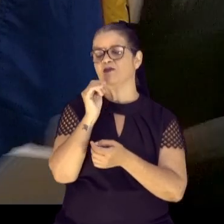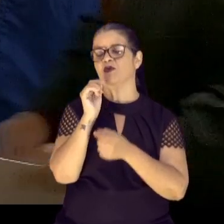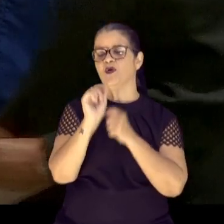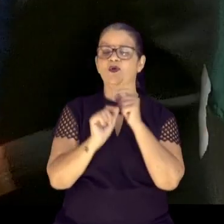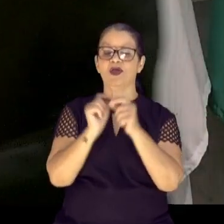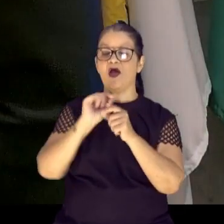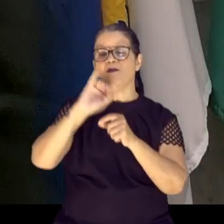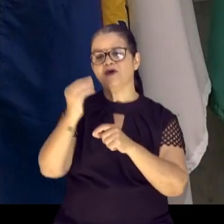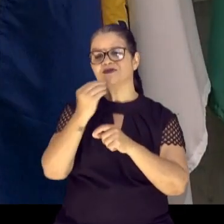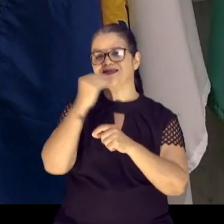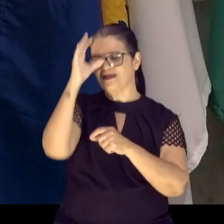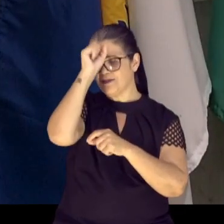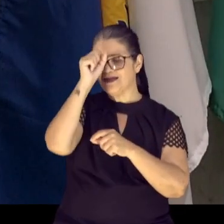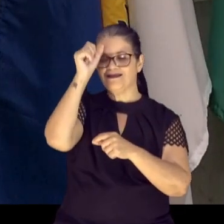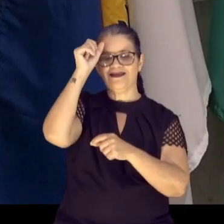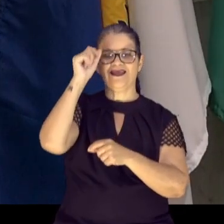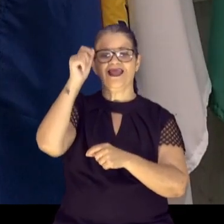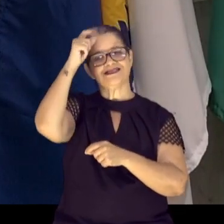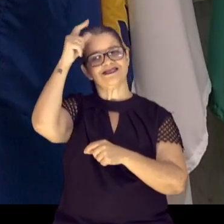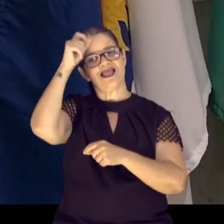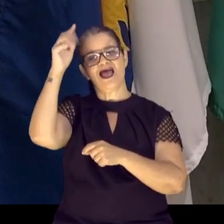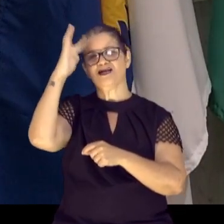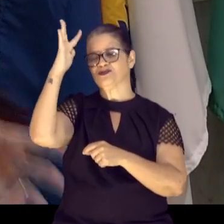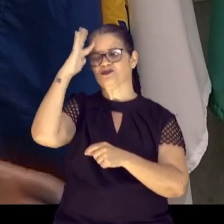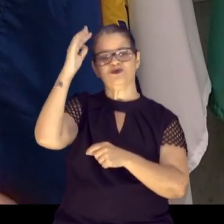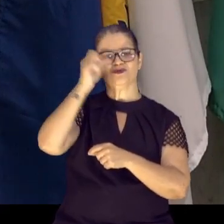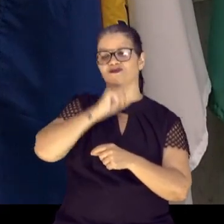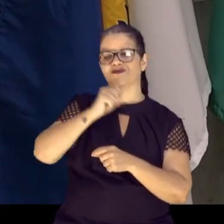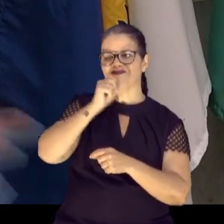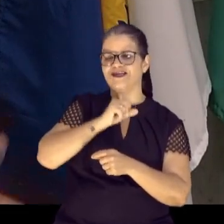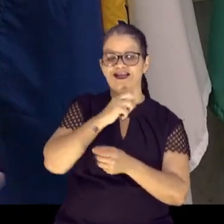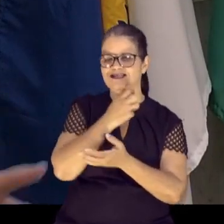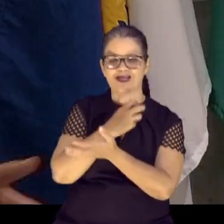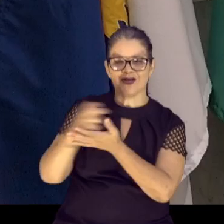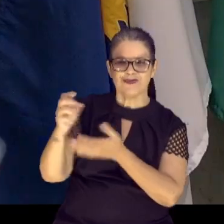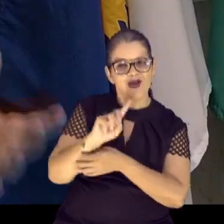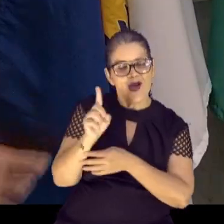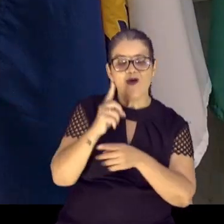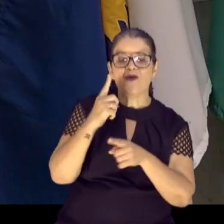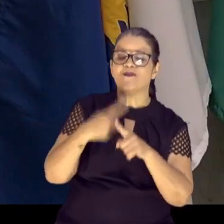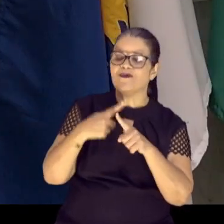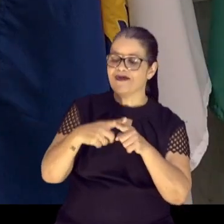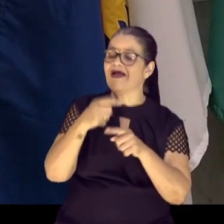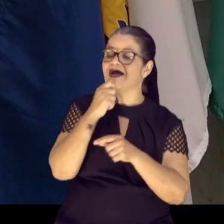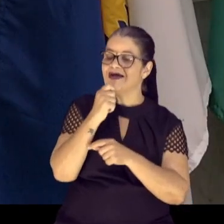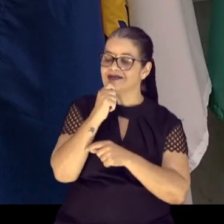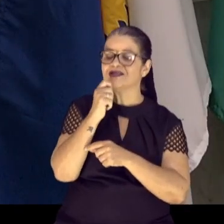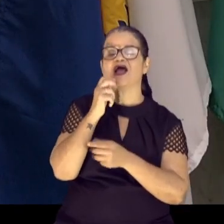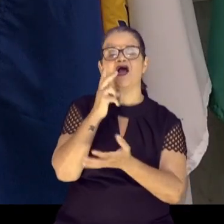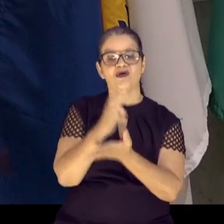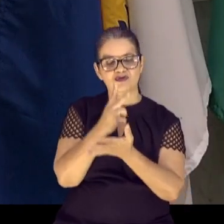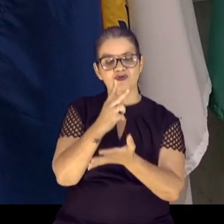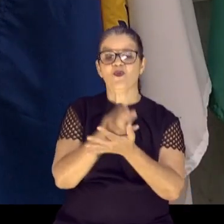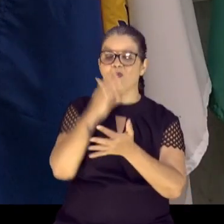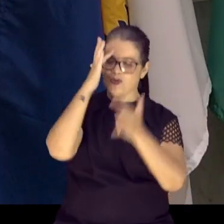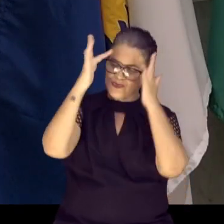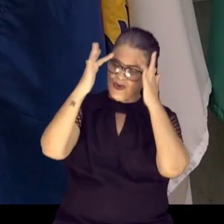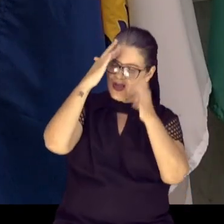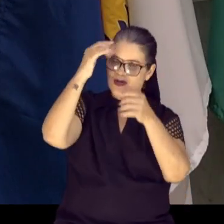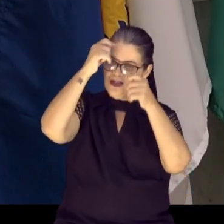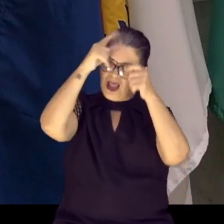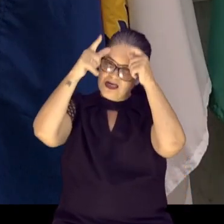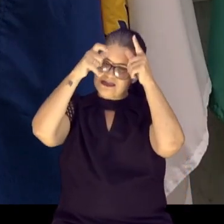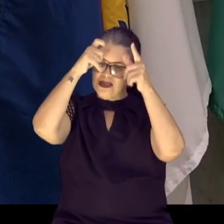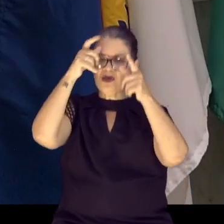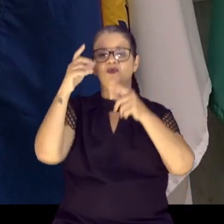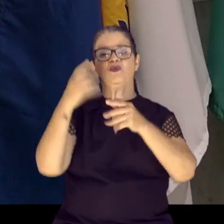esses ideais e sonhos não envelheceram, como aqueles que continuam sonhando e idealizando tudo isso. Nesse último